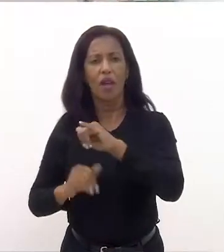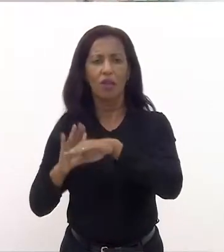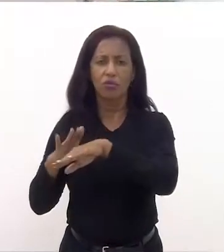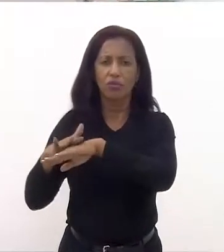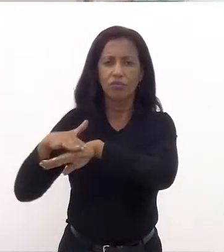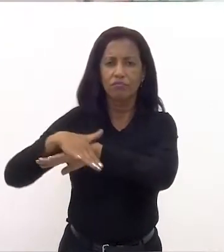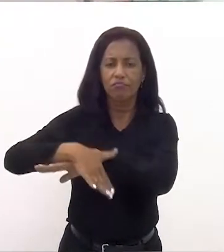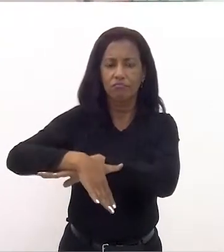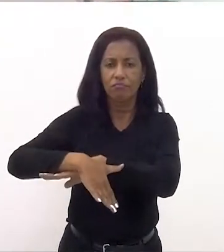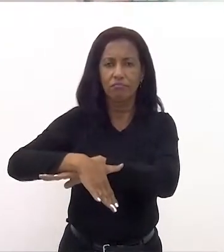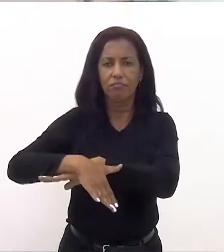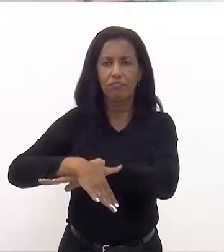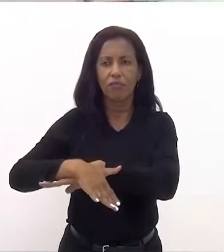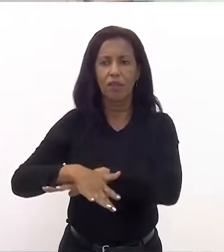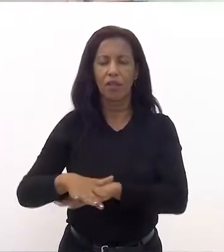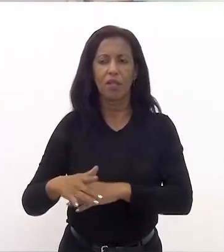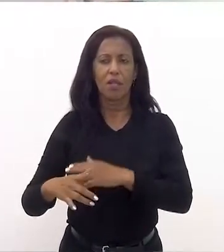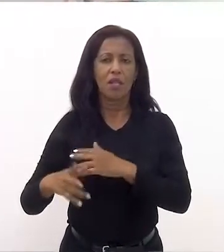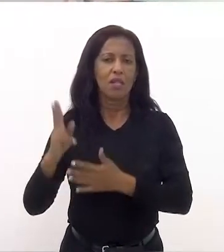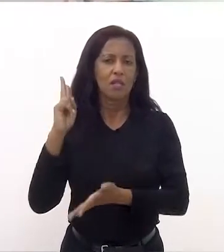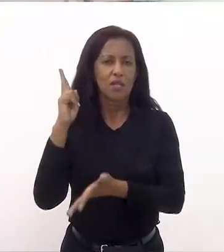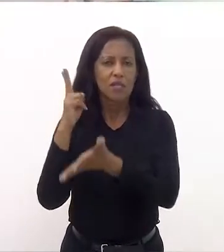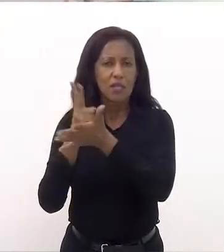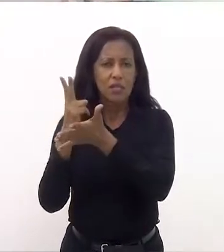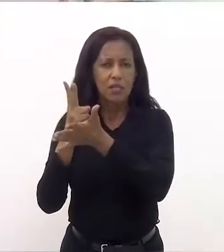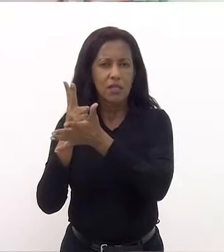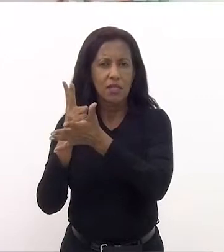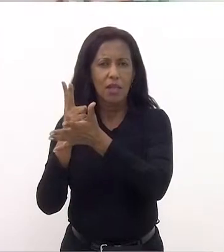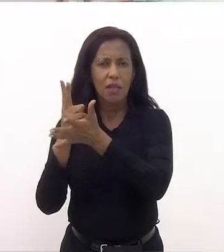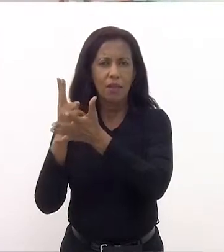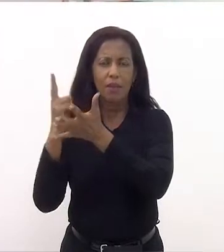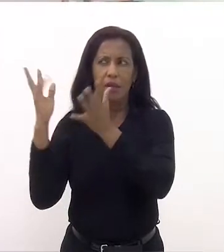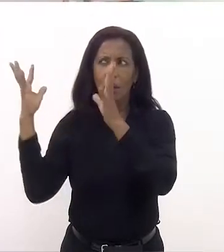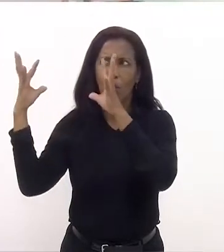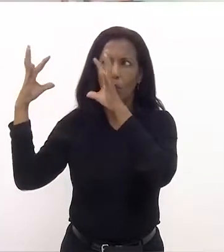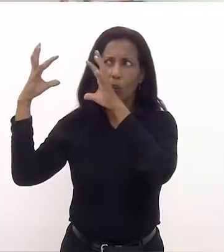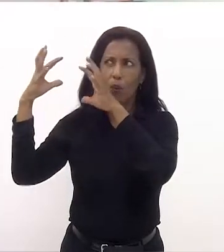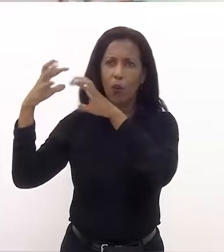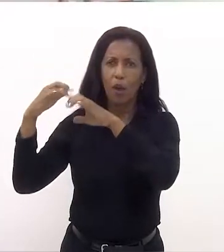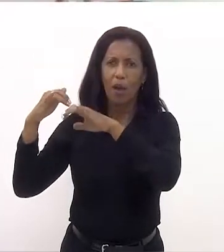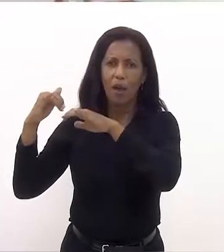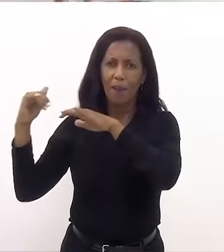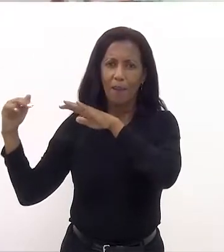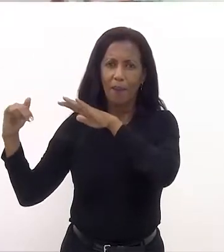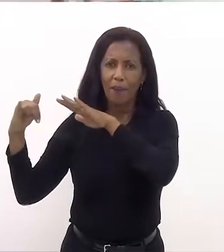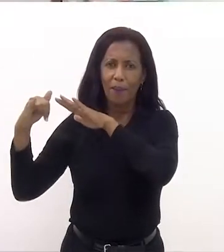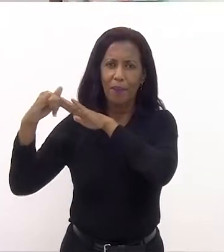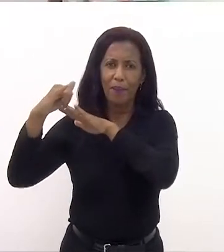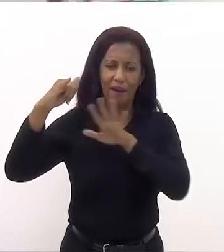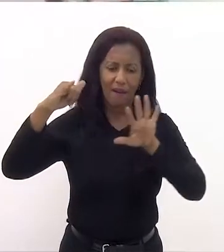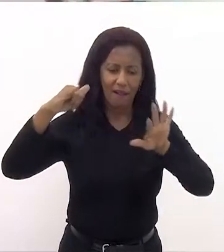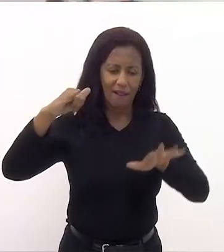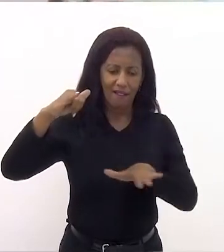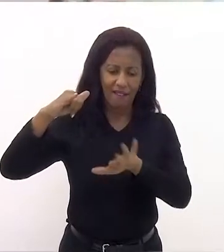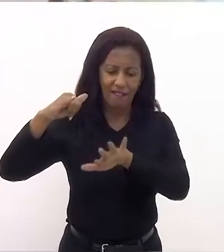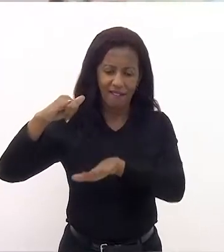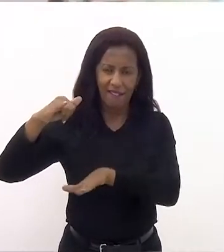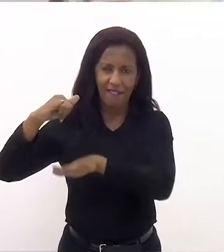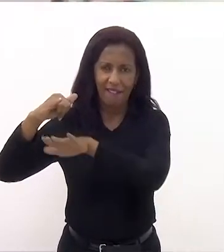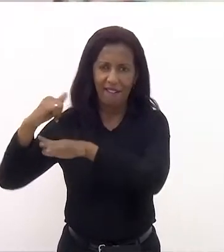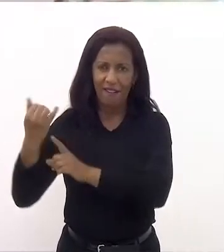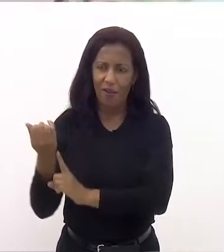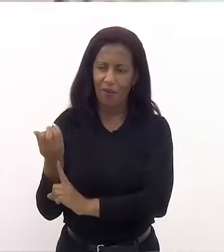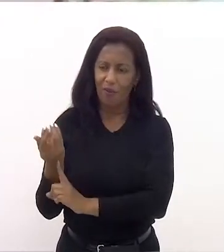esta noite. Cada vez que sereno atravessava o oceano, uma